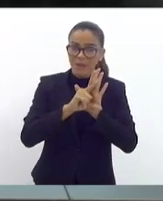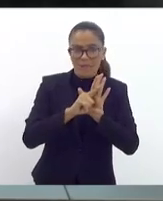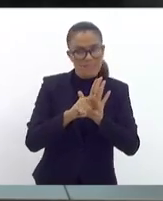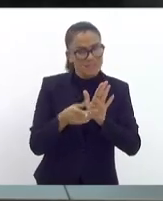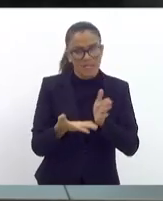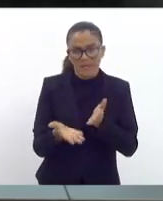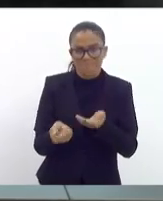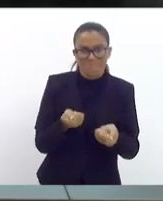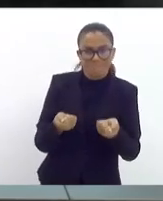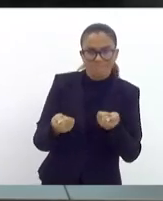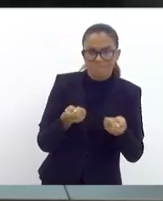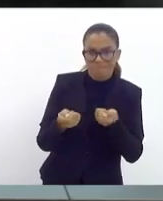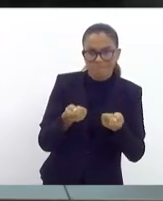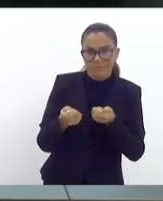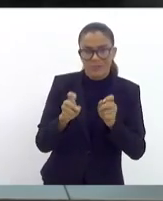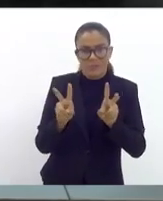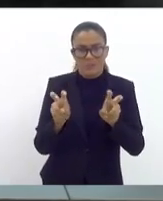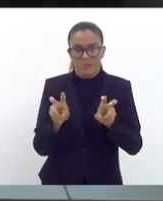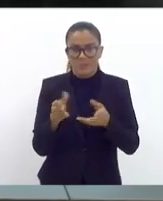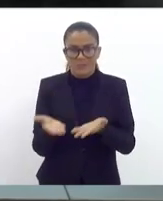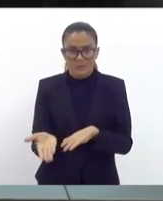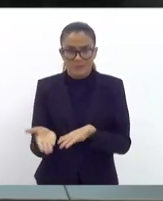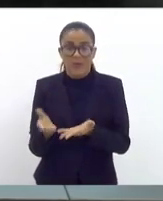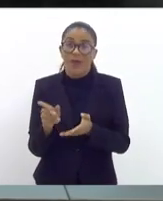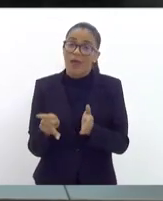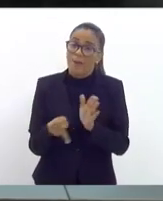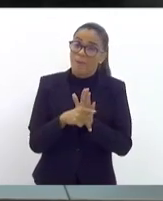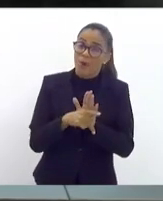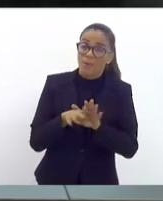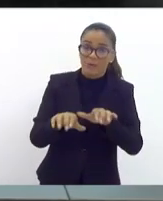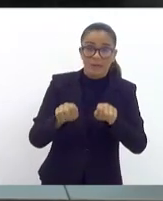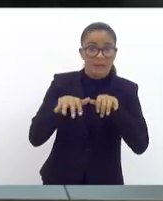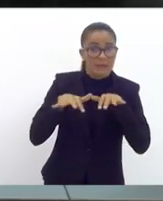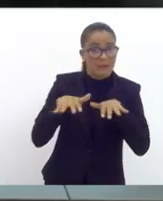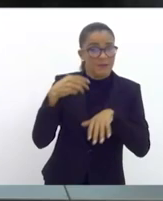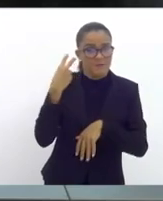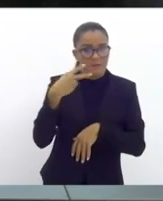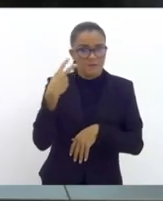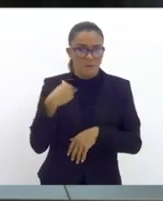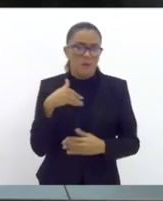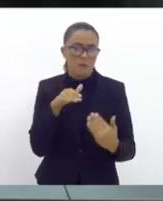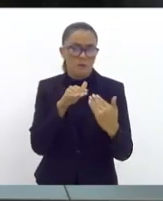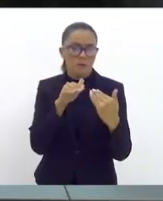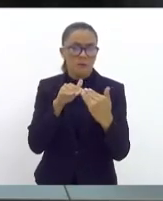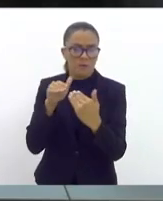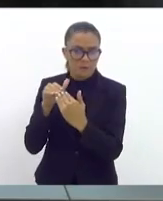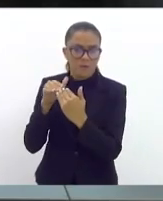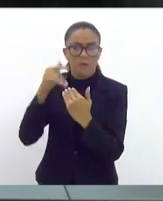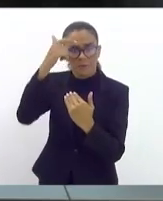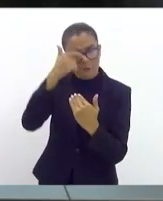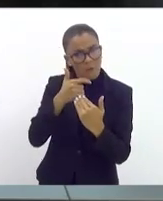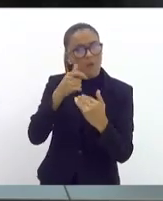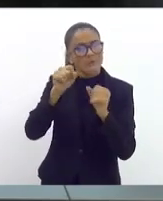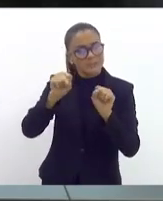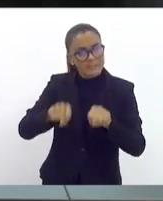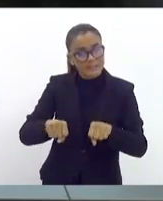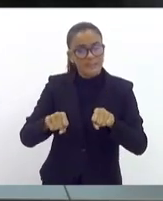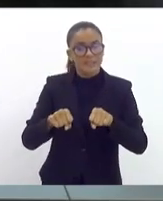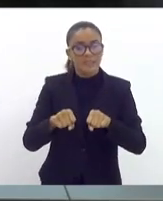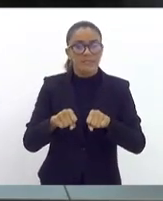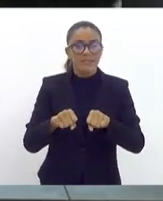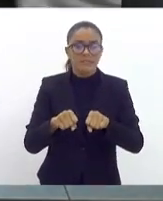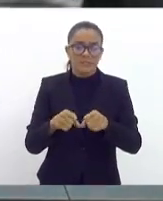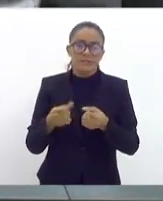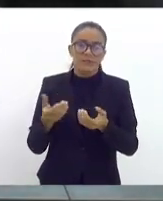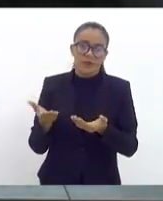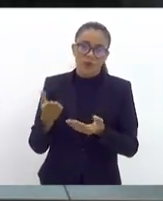isso é de competência das câmaras específicas de vereadores então eu concordo com o